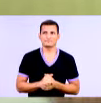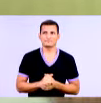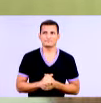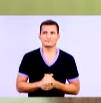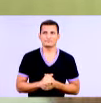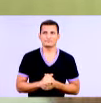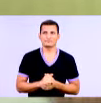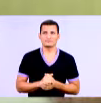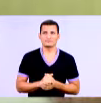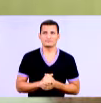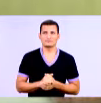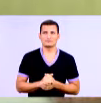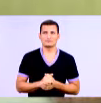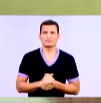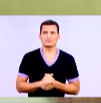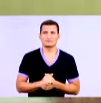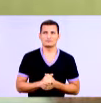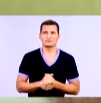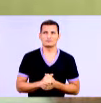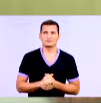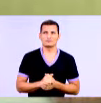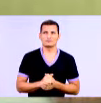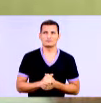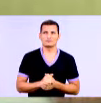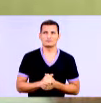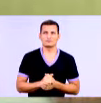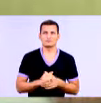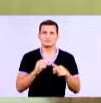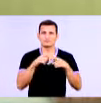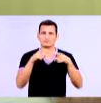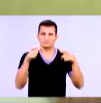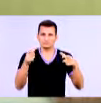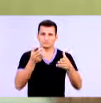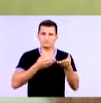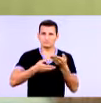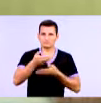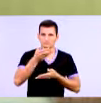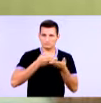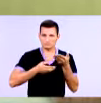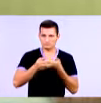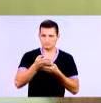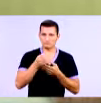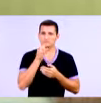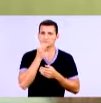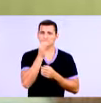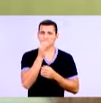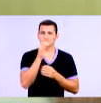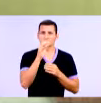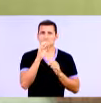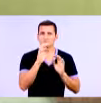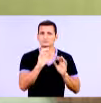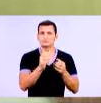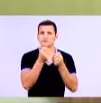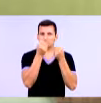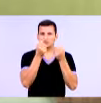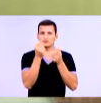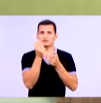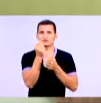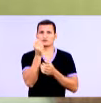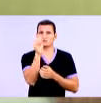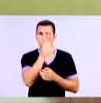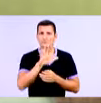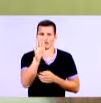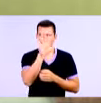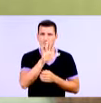Uma das formas que a maioria das interações informam, que no momento de salvar a imagem, quando estamos manipulando, essa é a forma